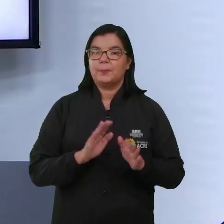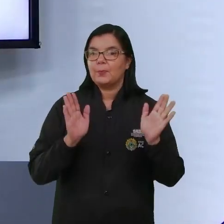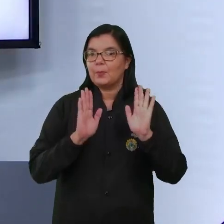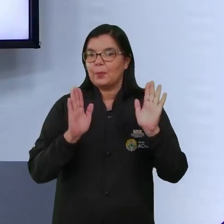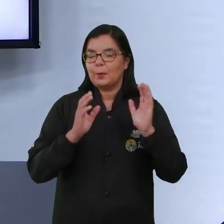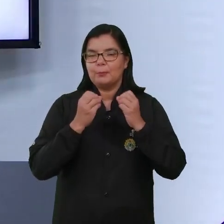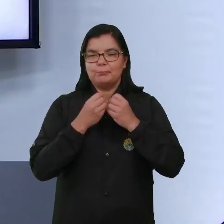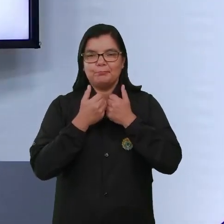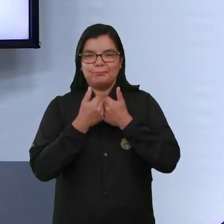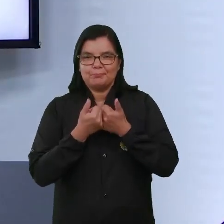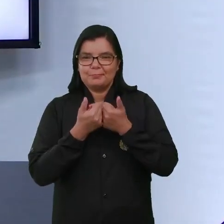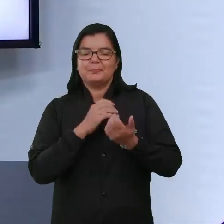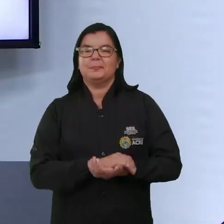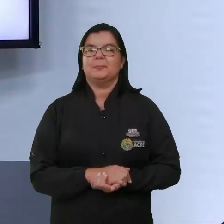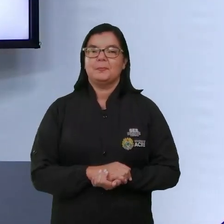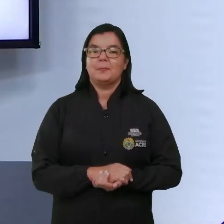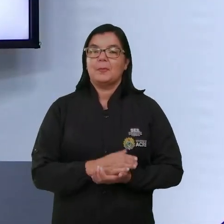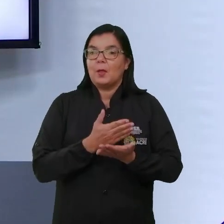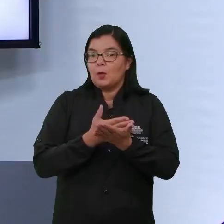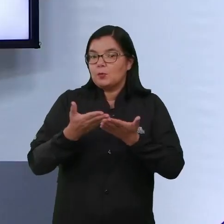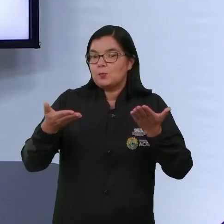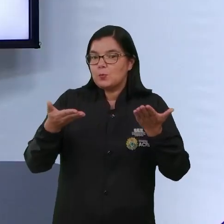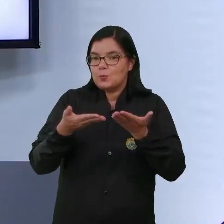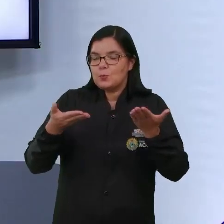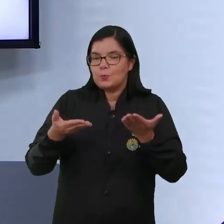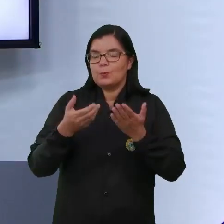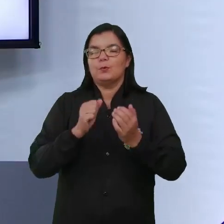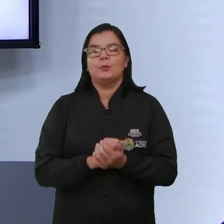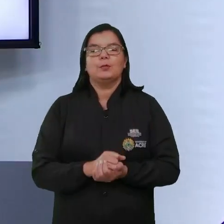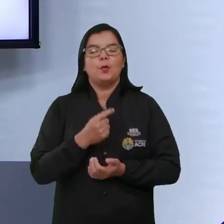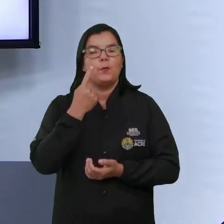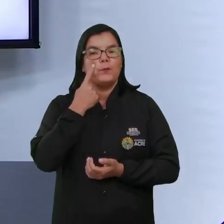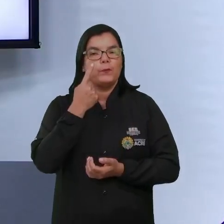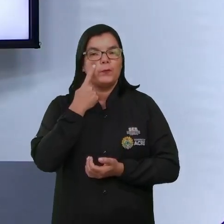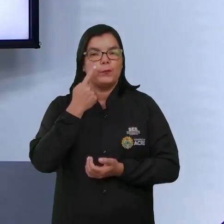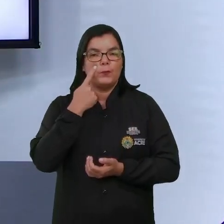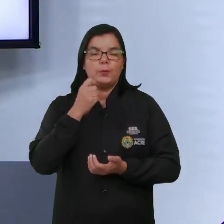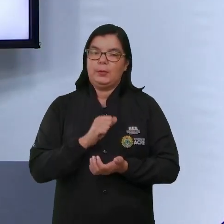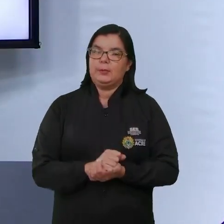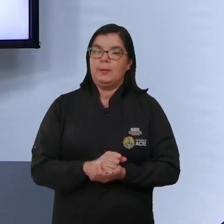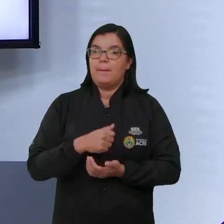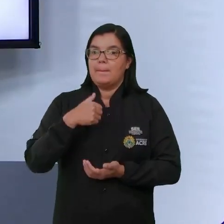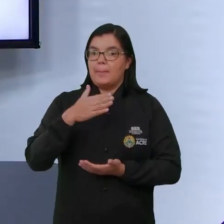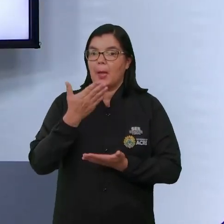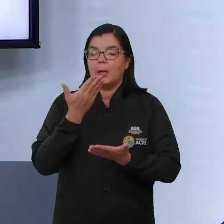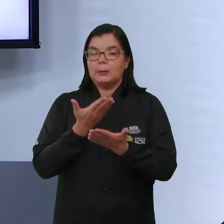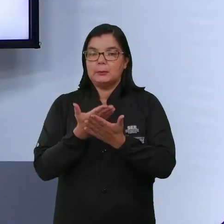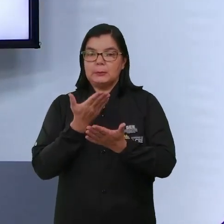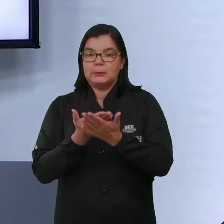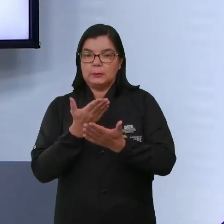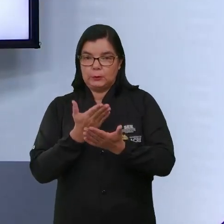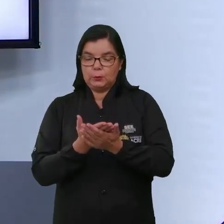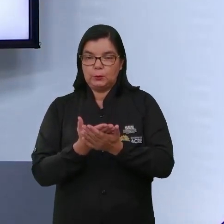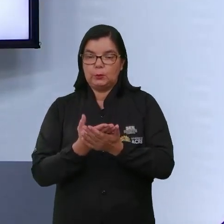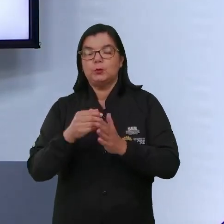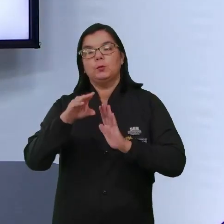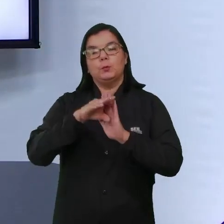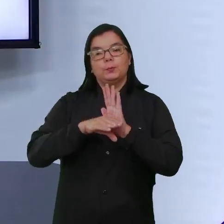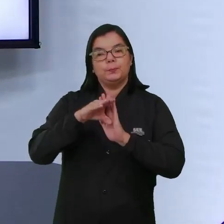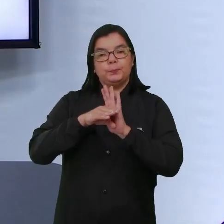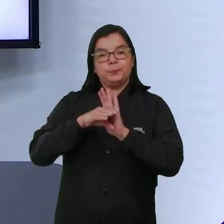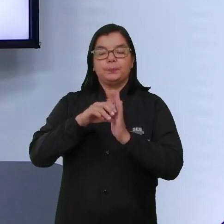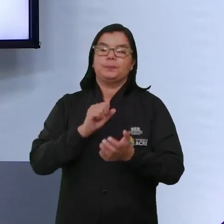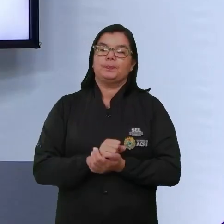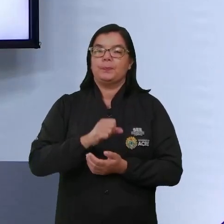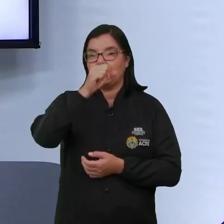Olá, tudo bem com você? A partir de agora você começa a acompanhar mais uma videoaula do seu componente